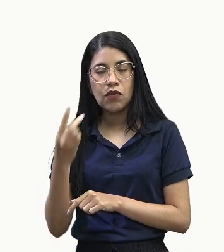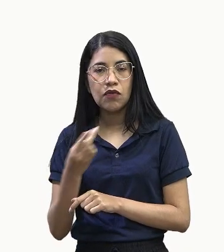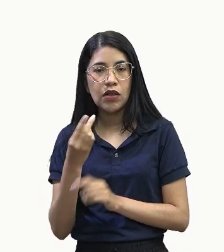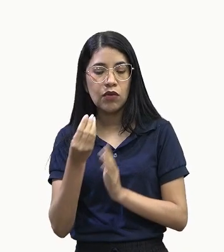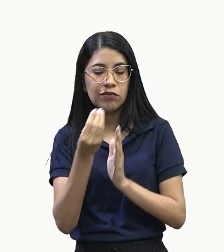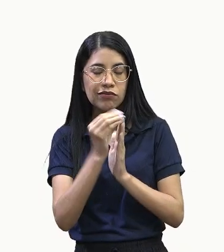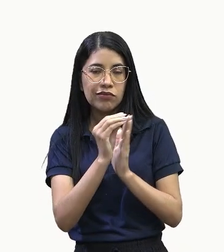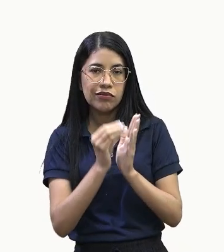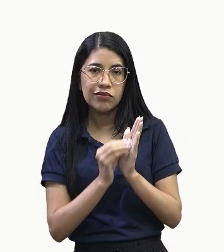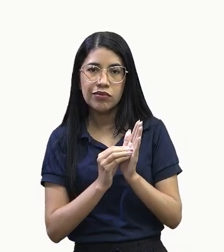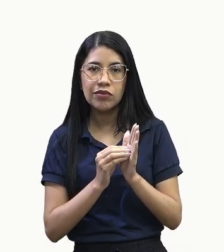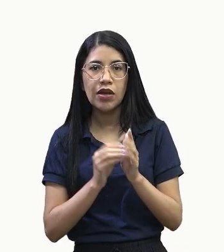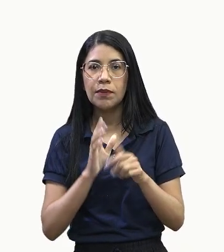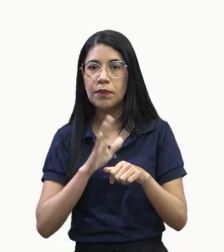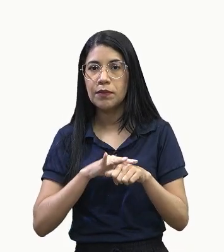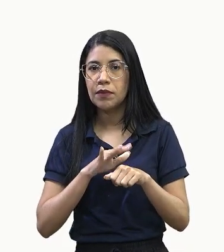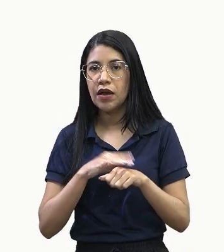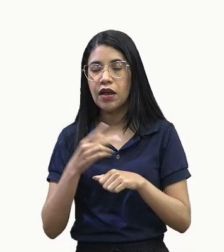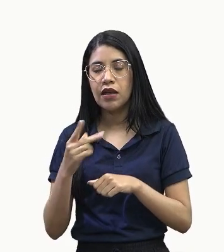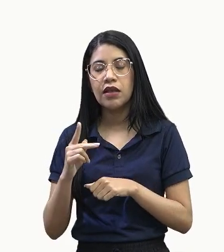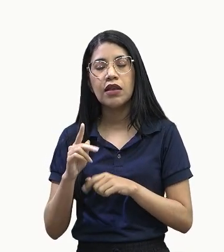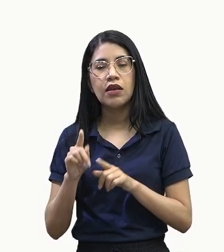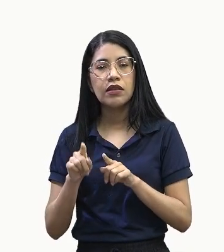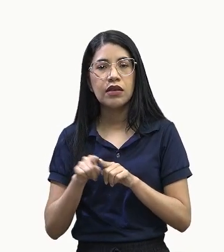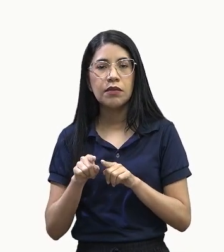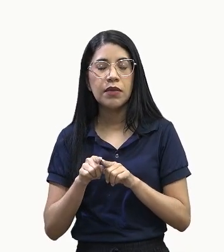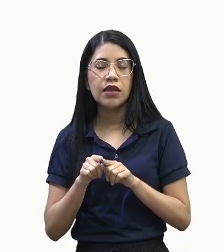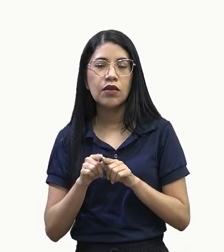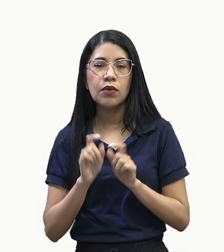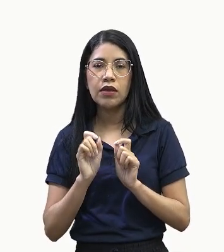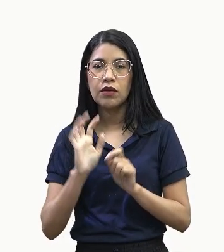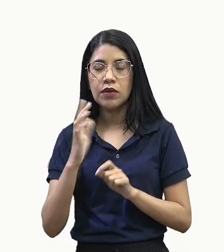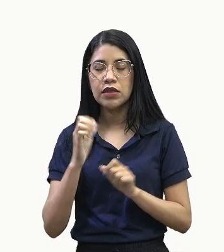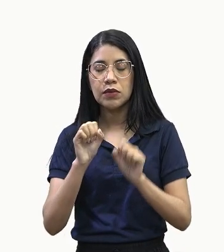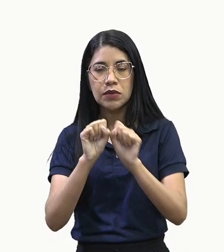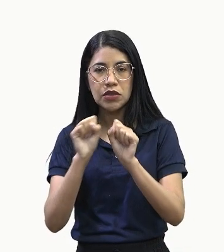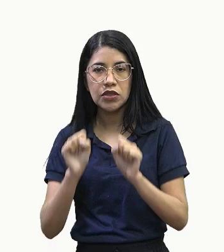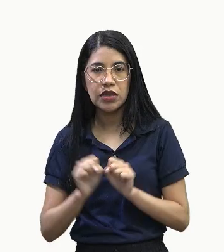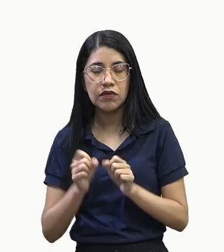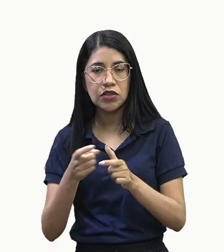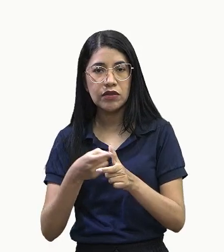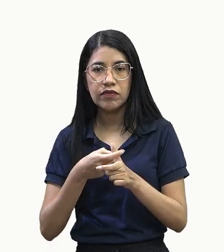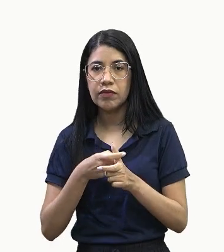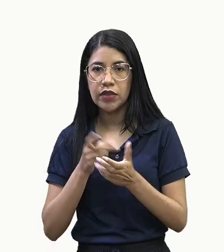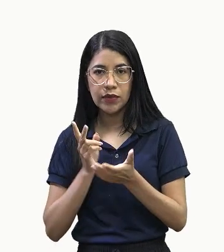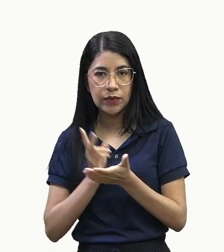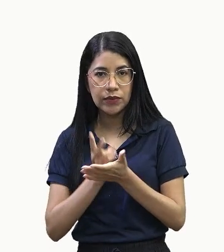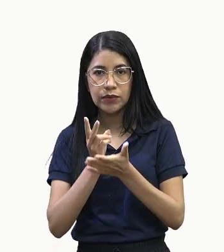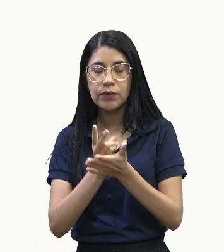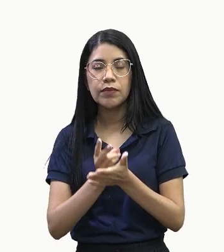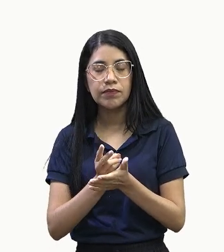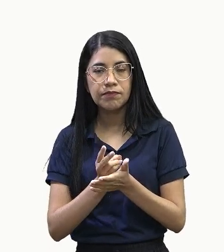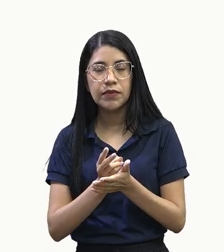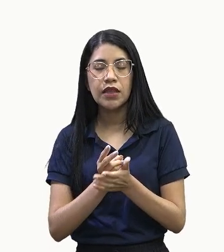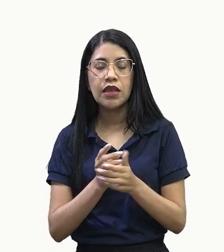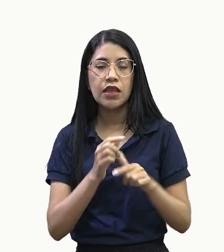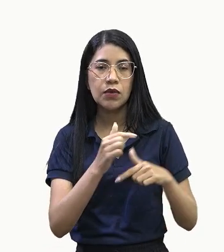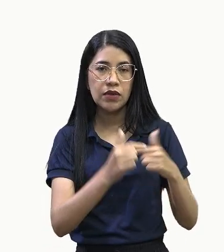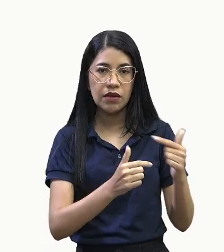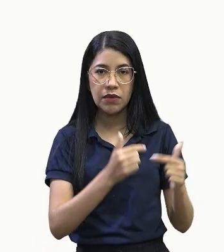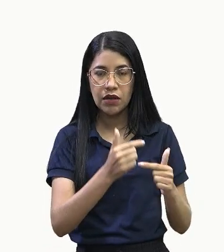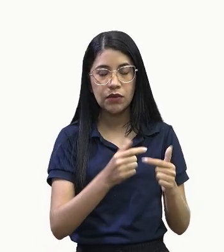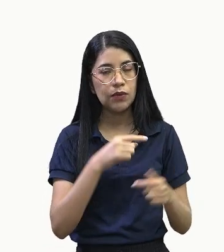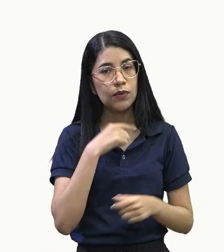preço que era conveniente para ele, fazendo com que houvesse ali um sistema de endividamento, em que o seringueiro